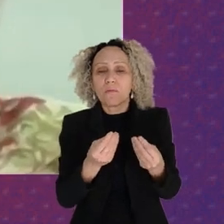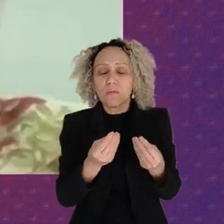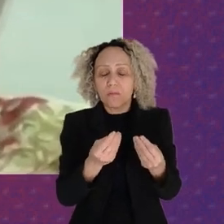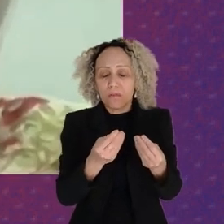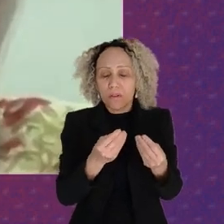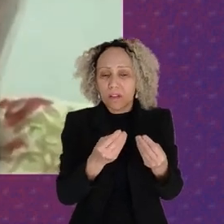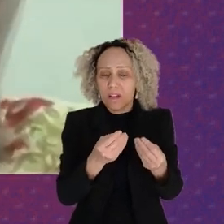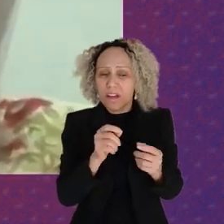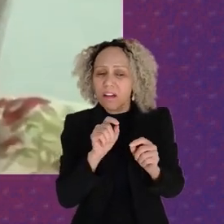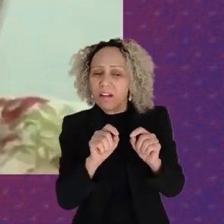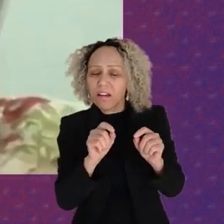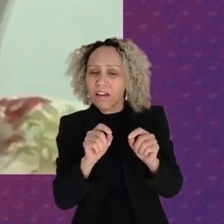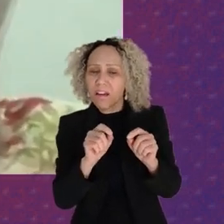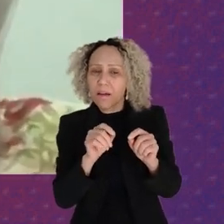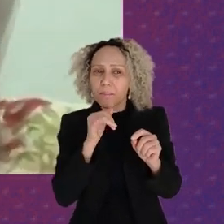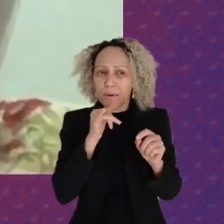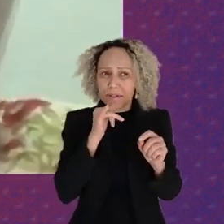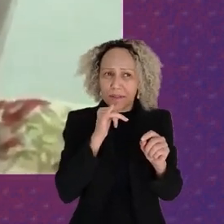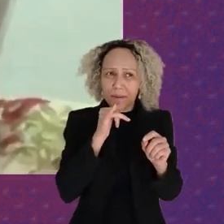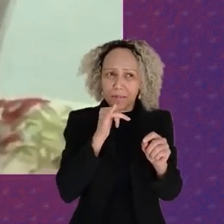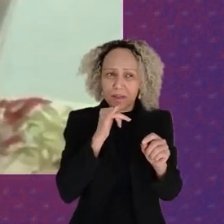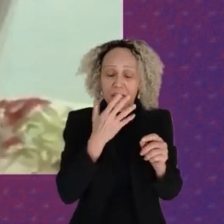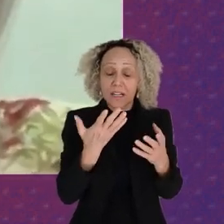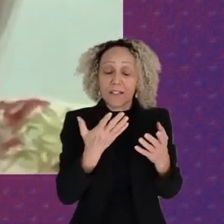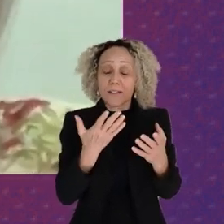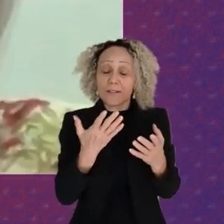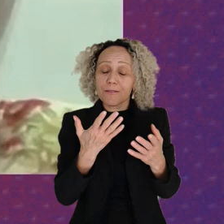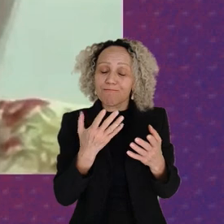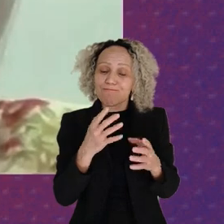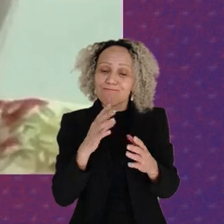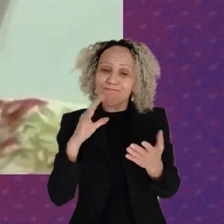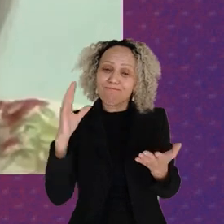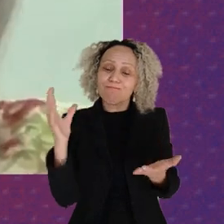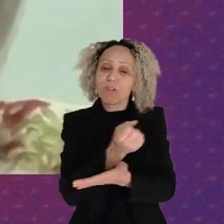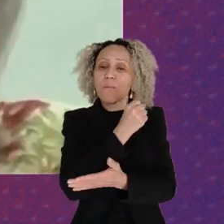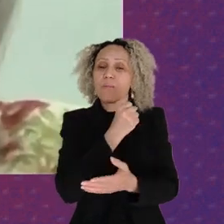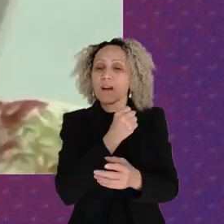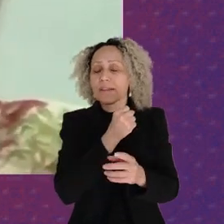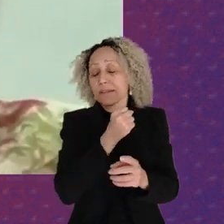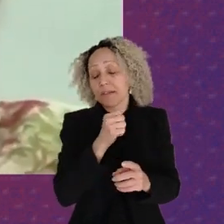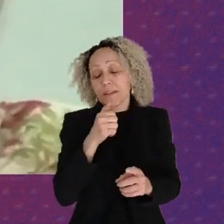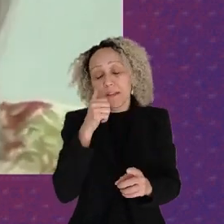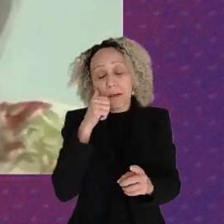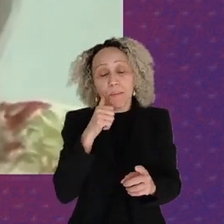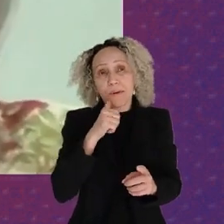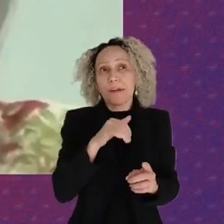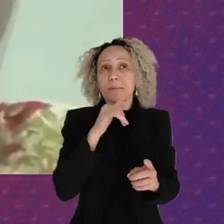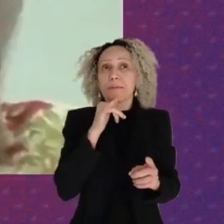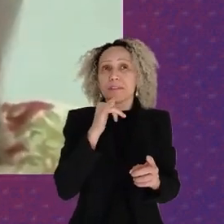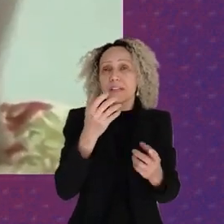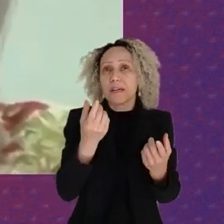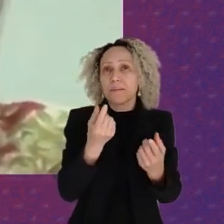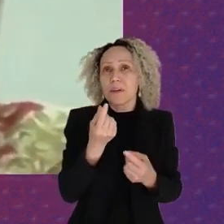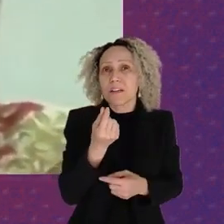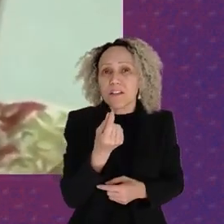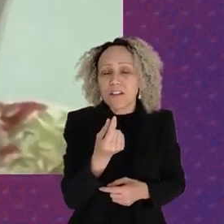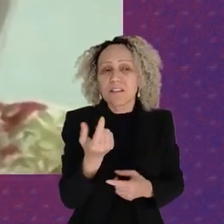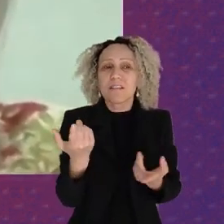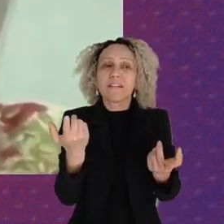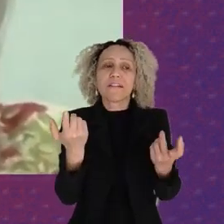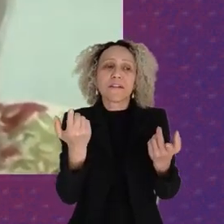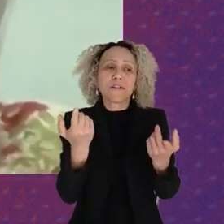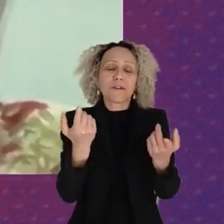no sentido de reter, subtrair, destruir documentos, objetos, instrumentos de trabalho,